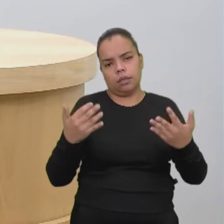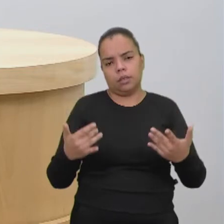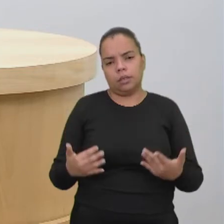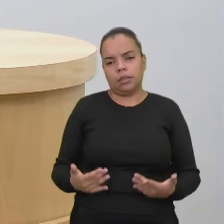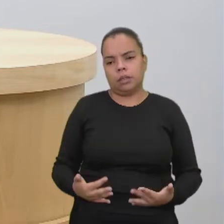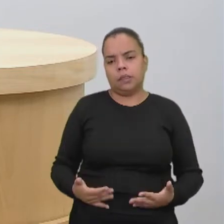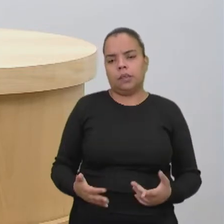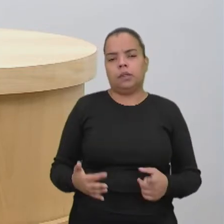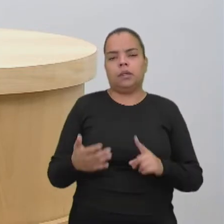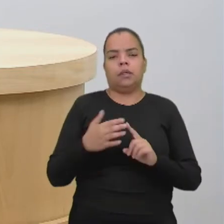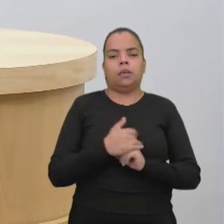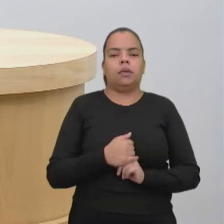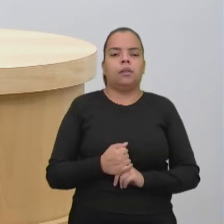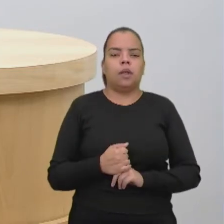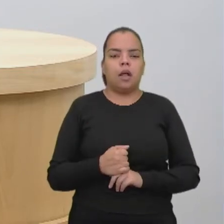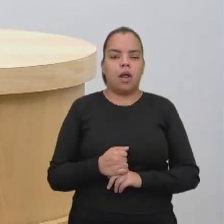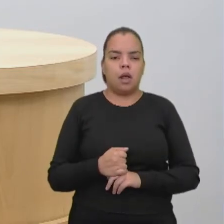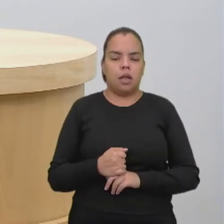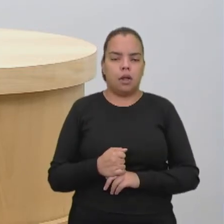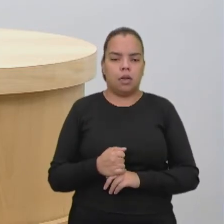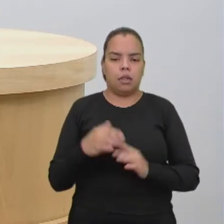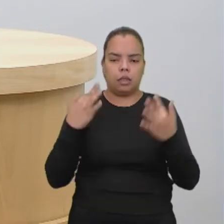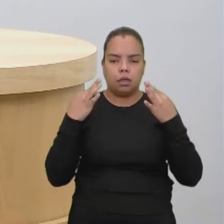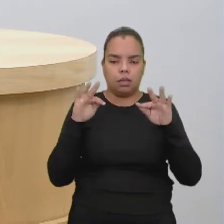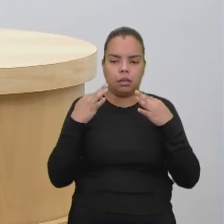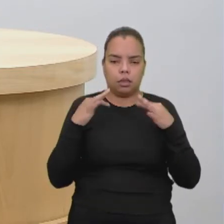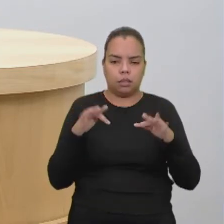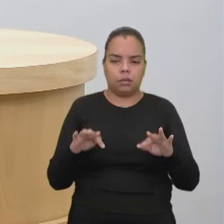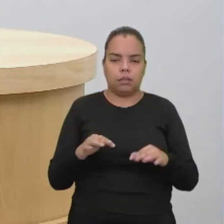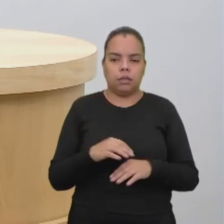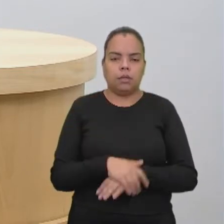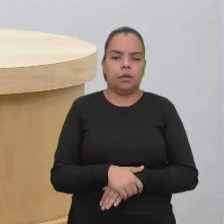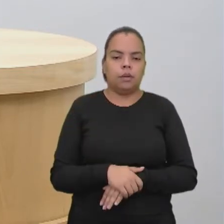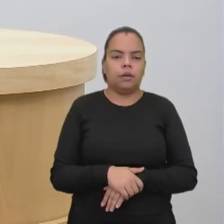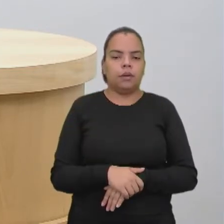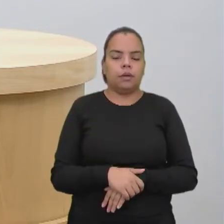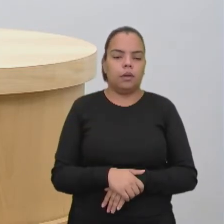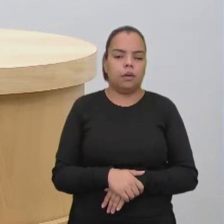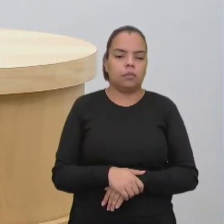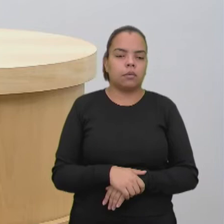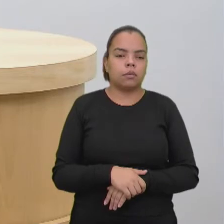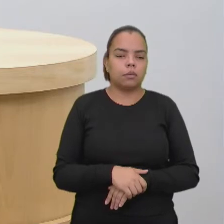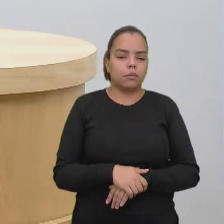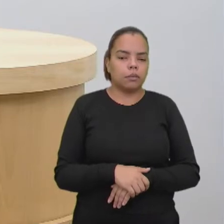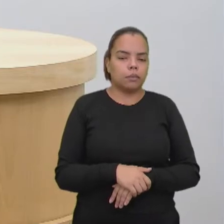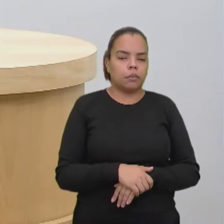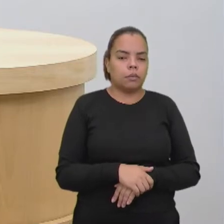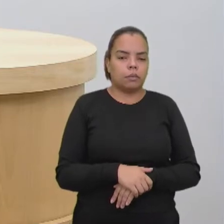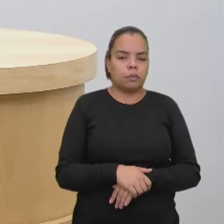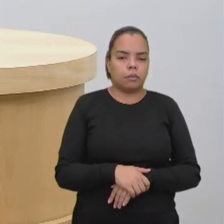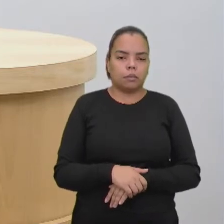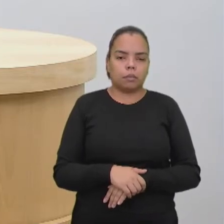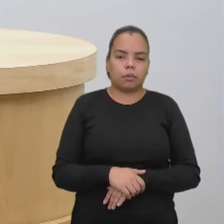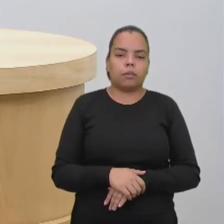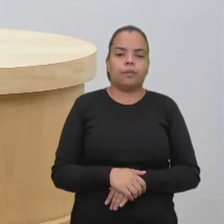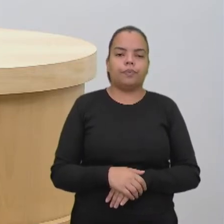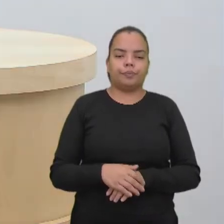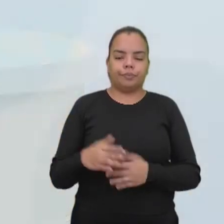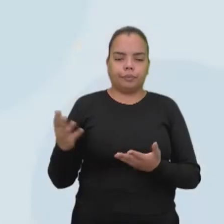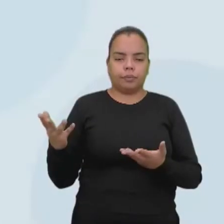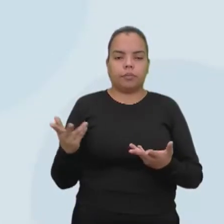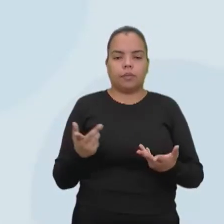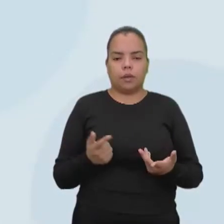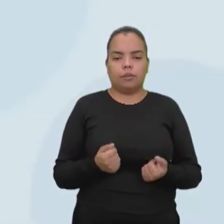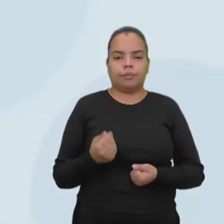os alunos aí podem se interessar por essas características, né, de formações aí das rochas sedimentares. E aí eu trouxe o exemplo do